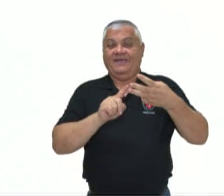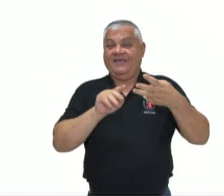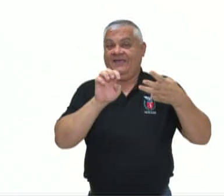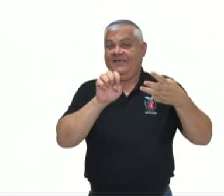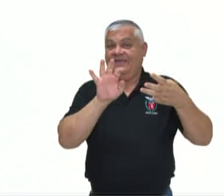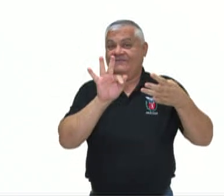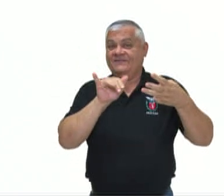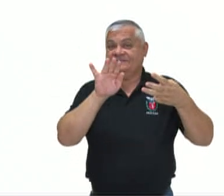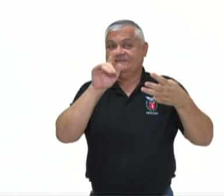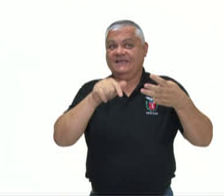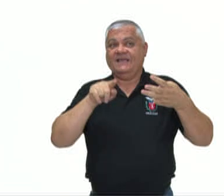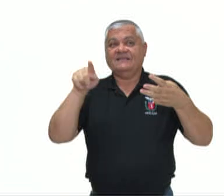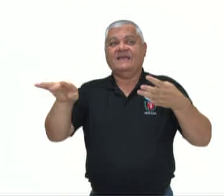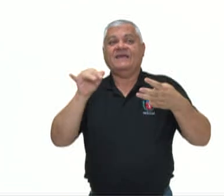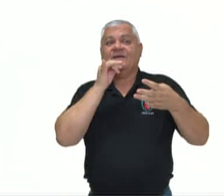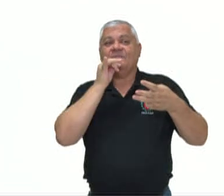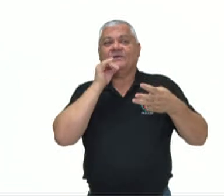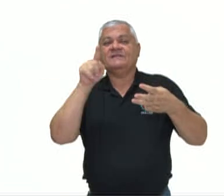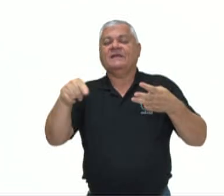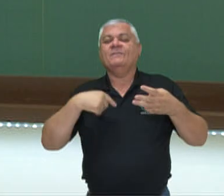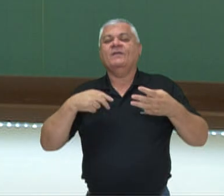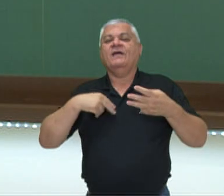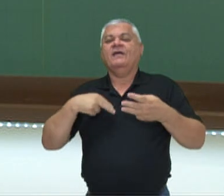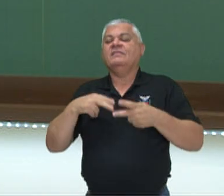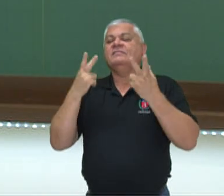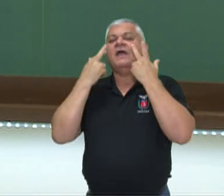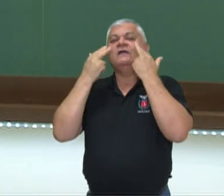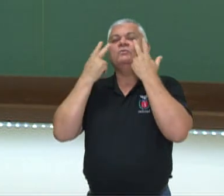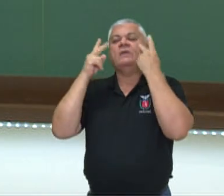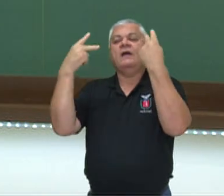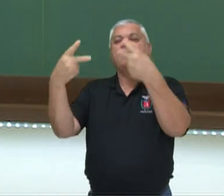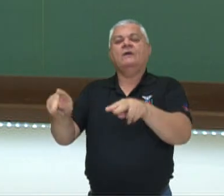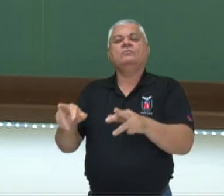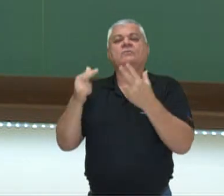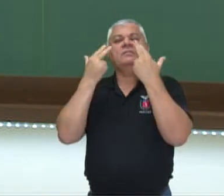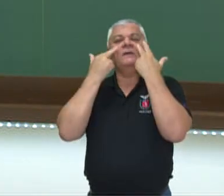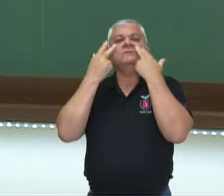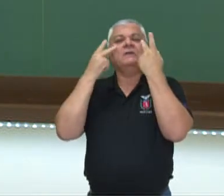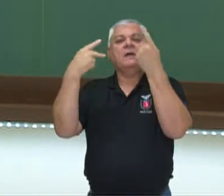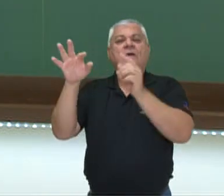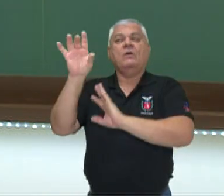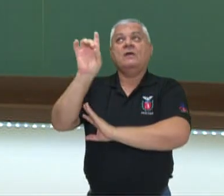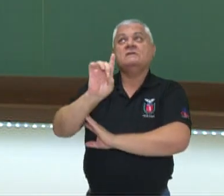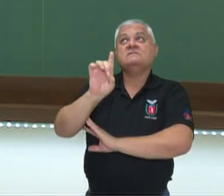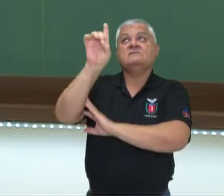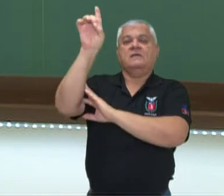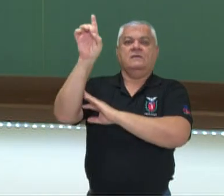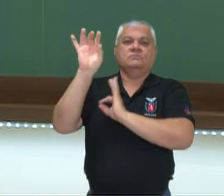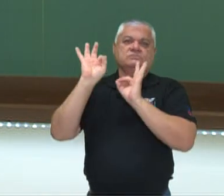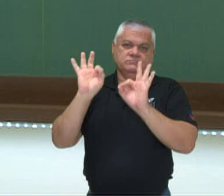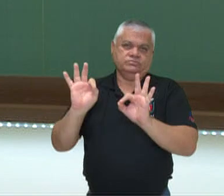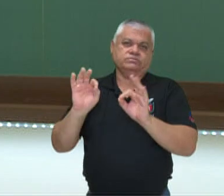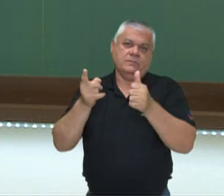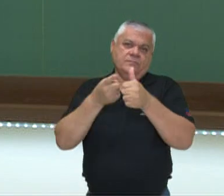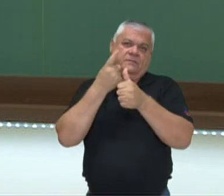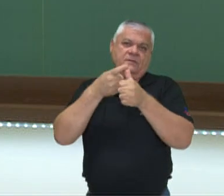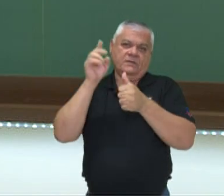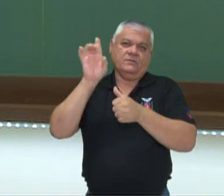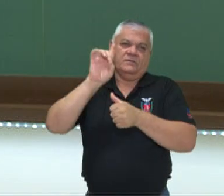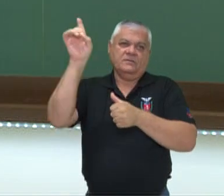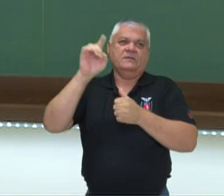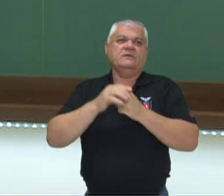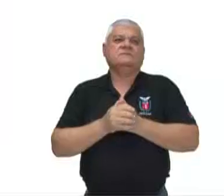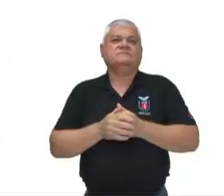que impulsiona a criação da coisa. A natureza, ou para quem é religioso, Deus, seria um primeiro motor imóvel,